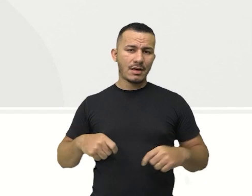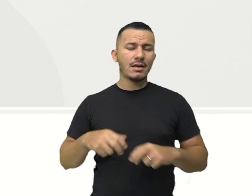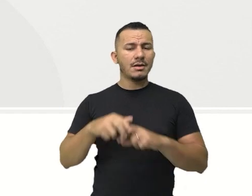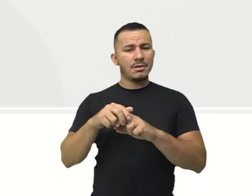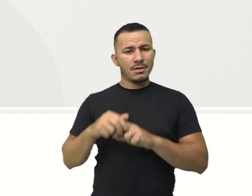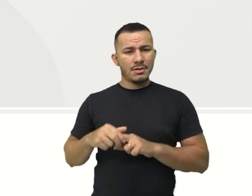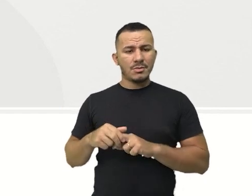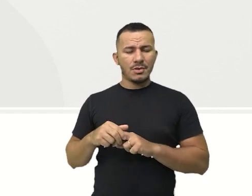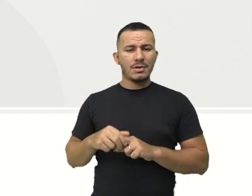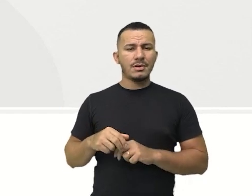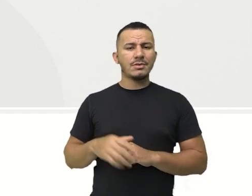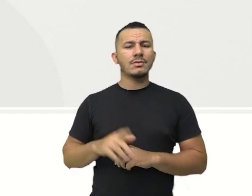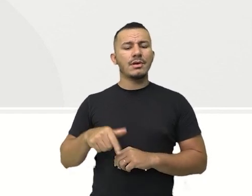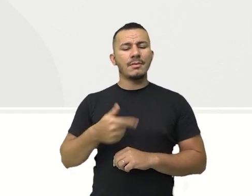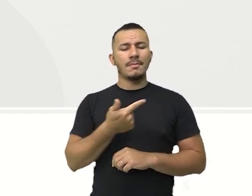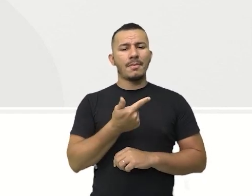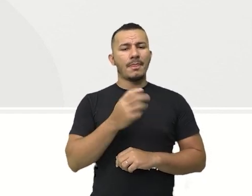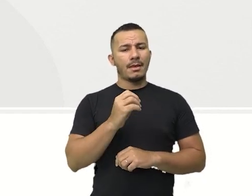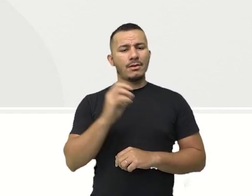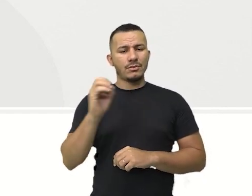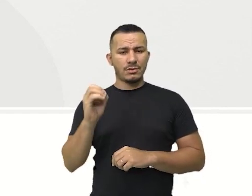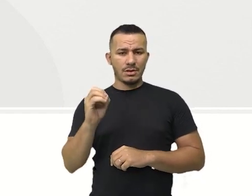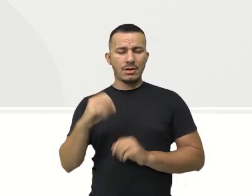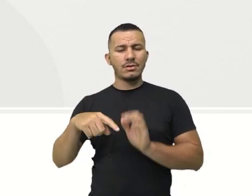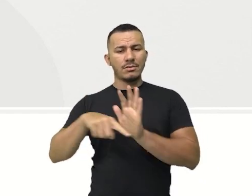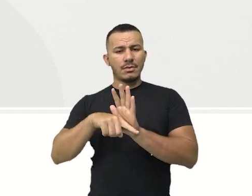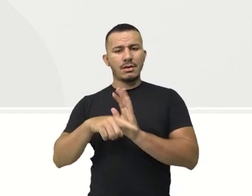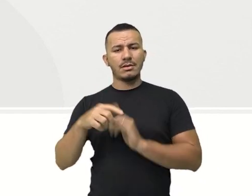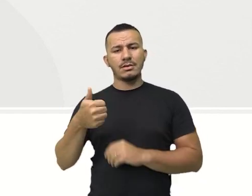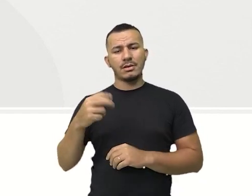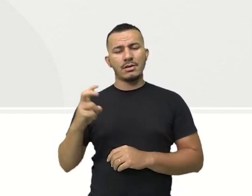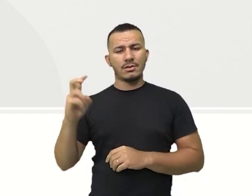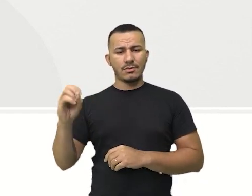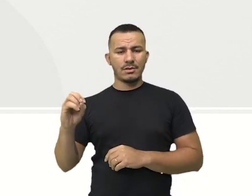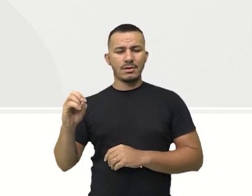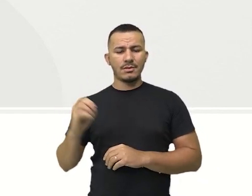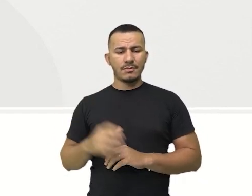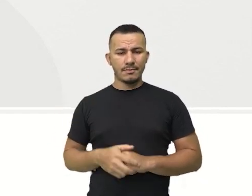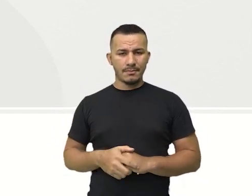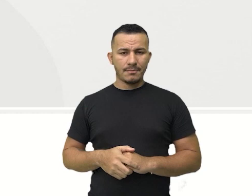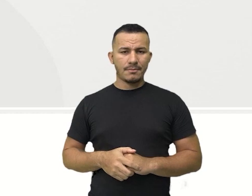aí de 200 menos 150,